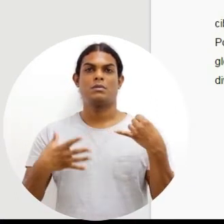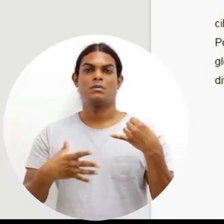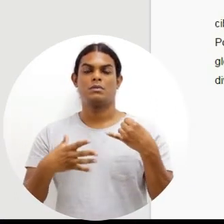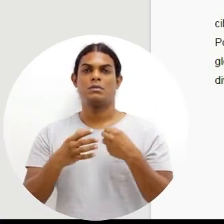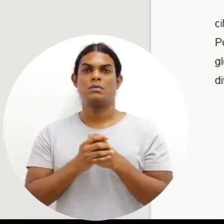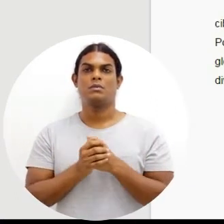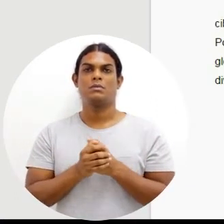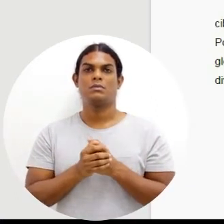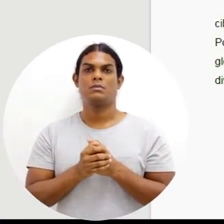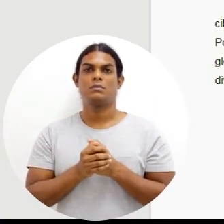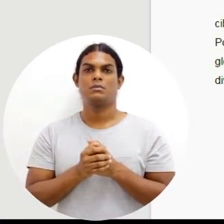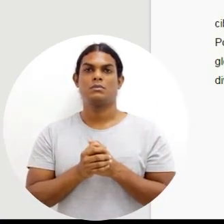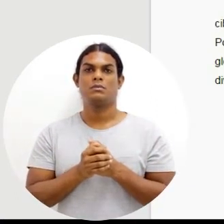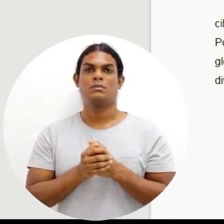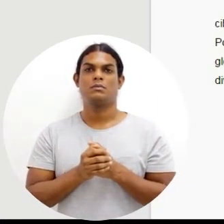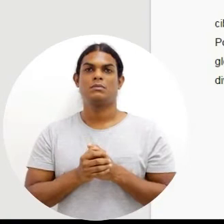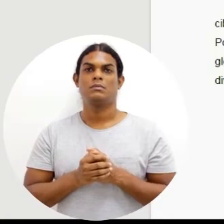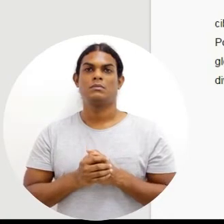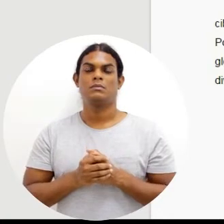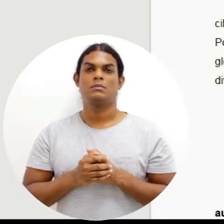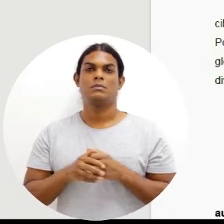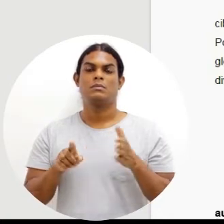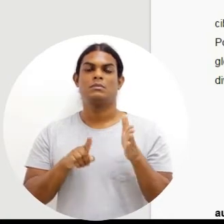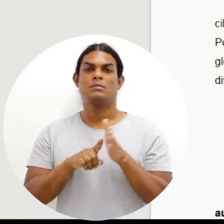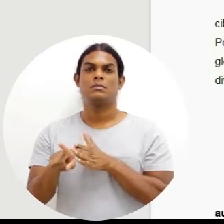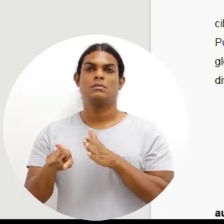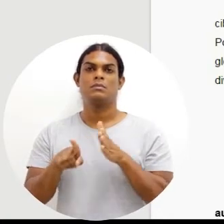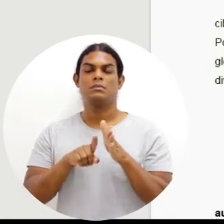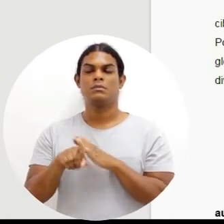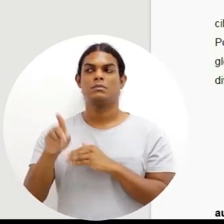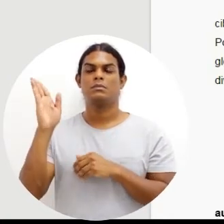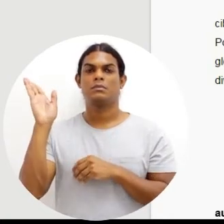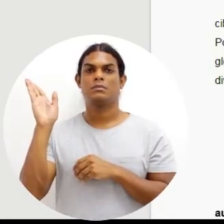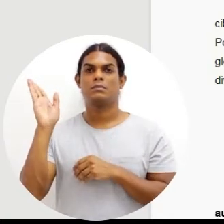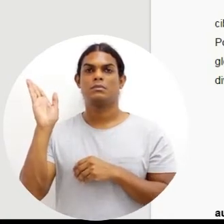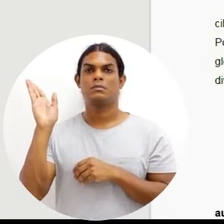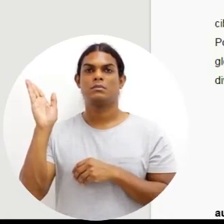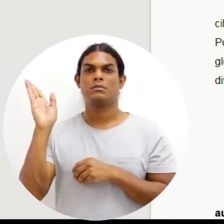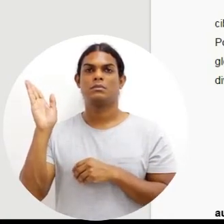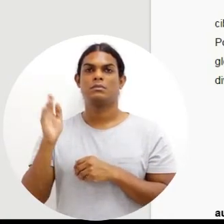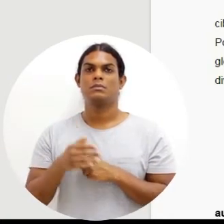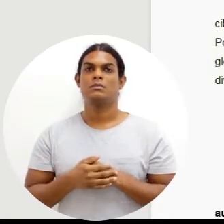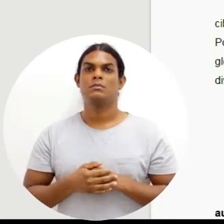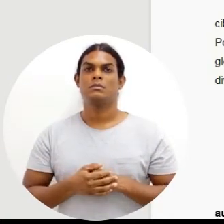uma outra coisa. Então vou perguntar para ela o que você acha de